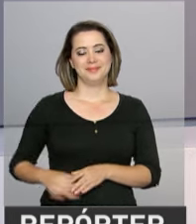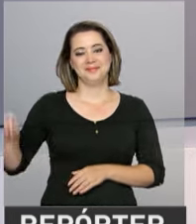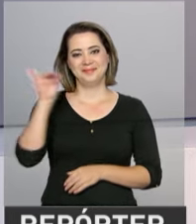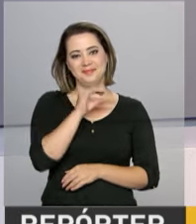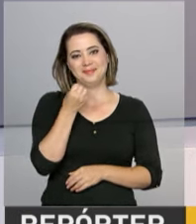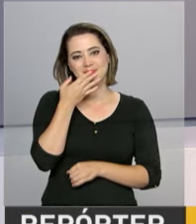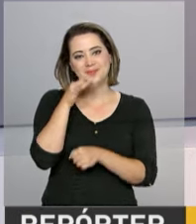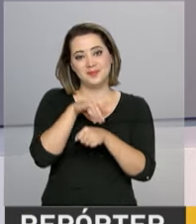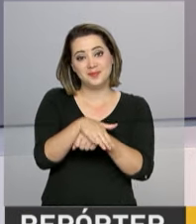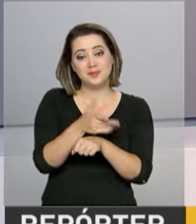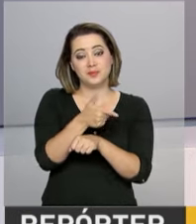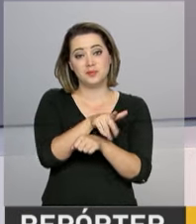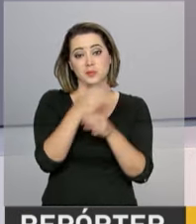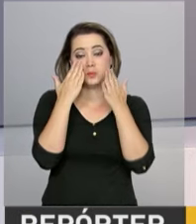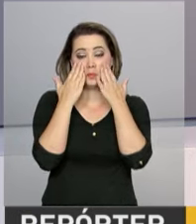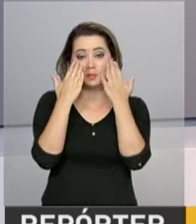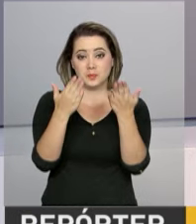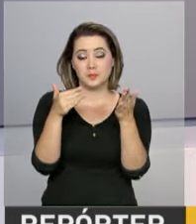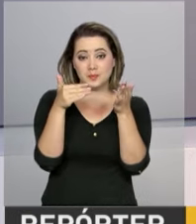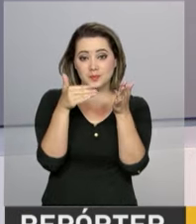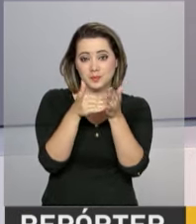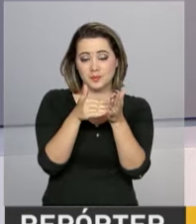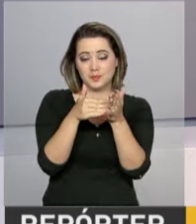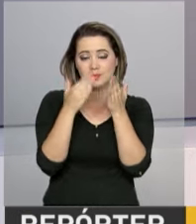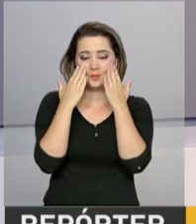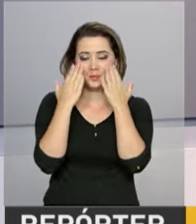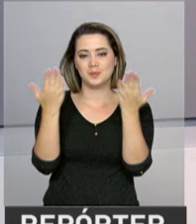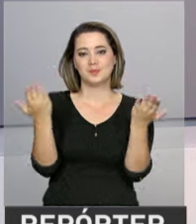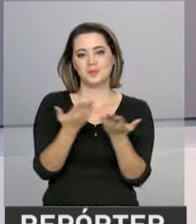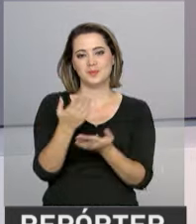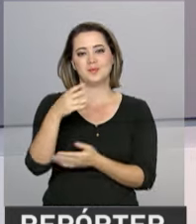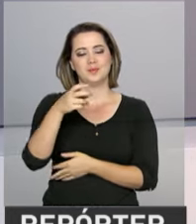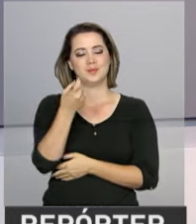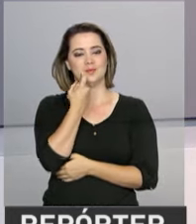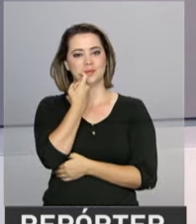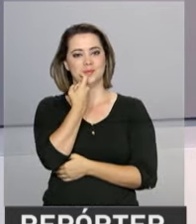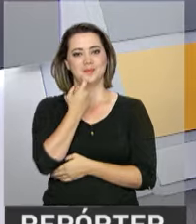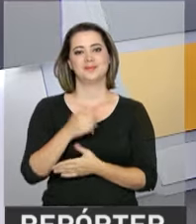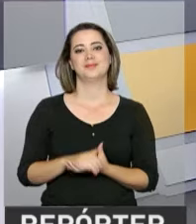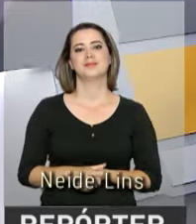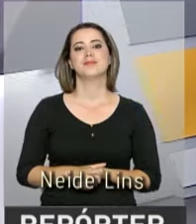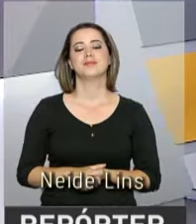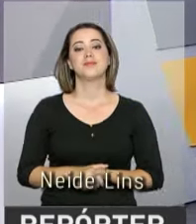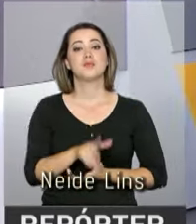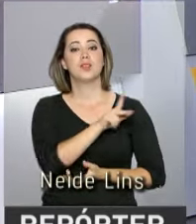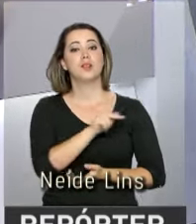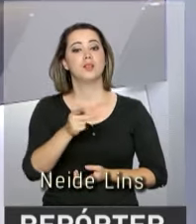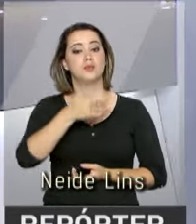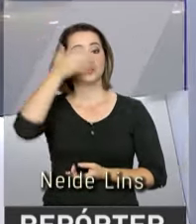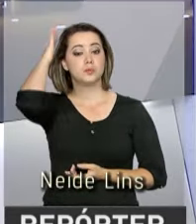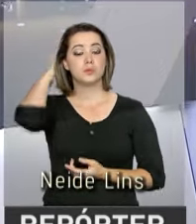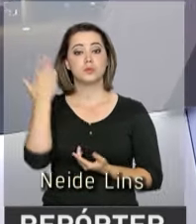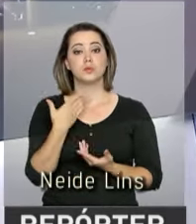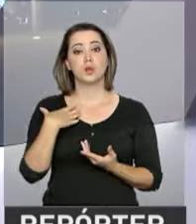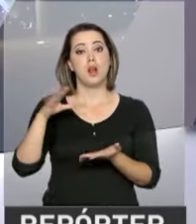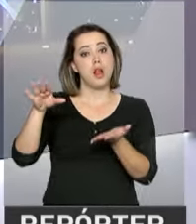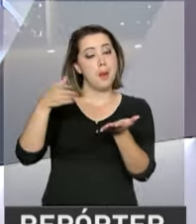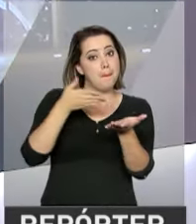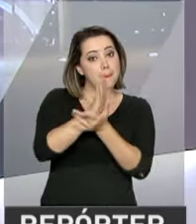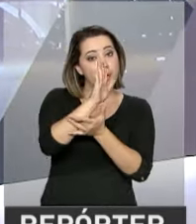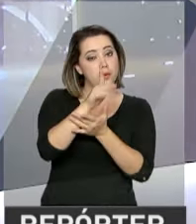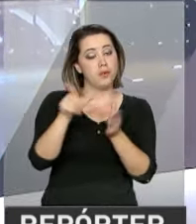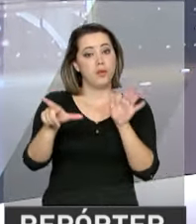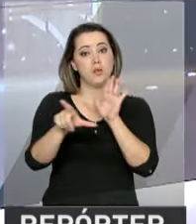Olá, boa noite. No ar a última edição do Repórter NBR desta sexta-feira. O presidente Michel Temer sancionou